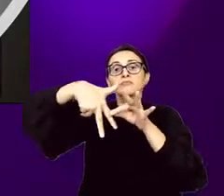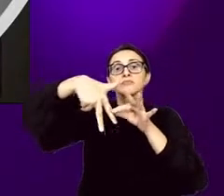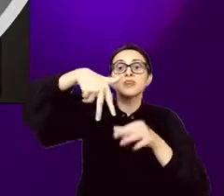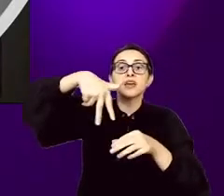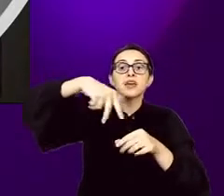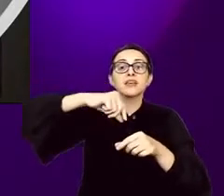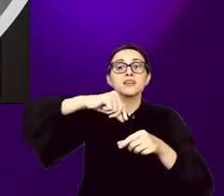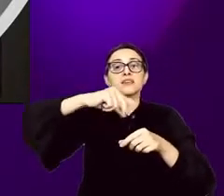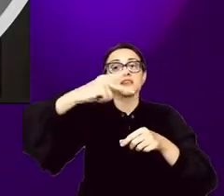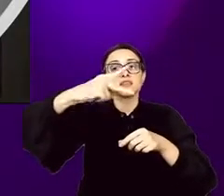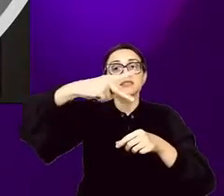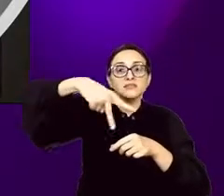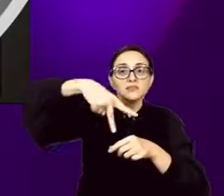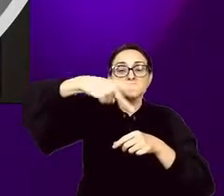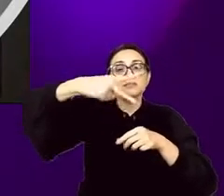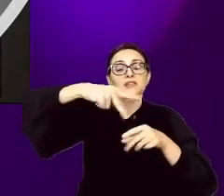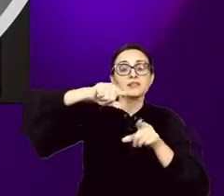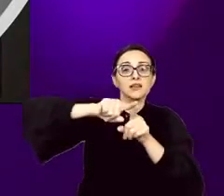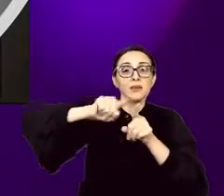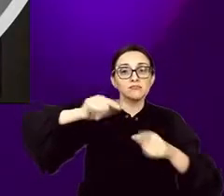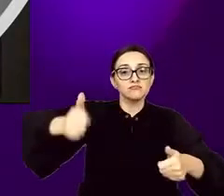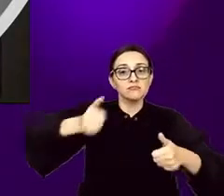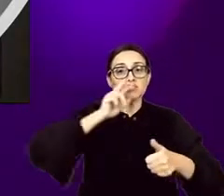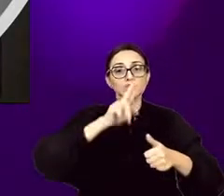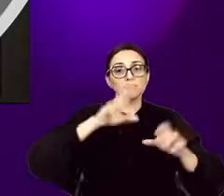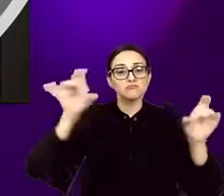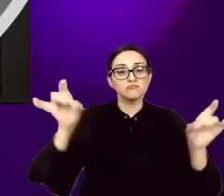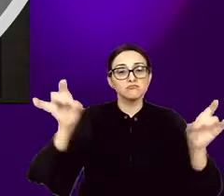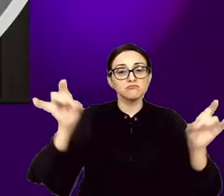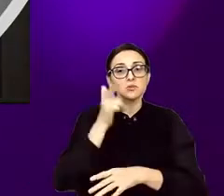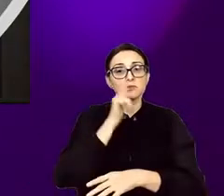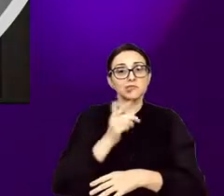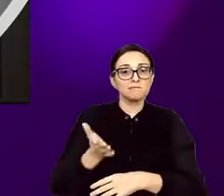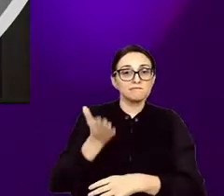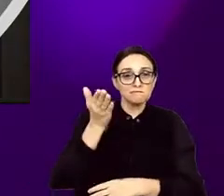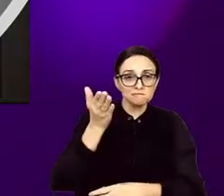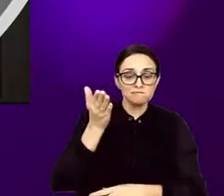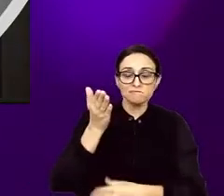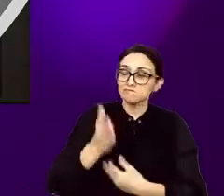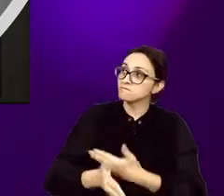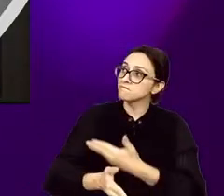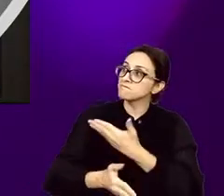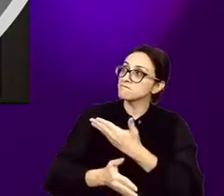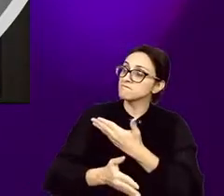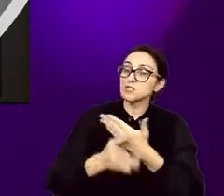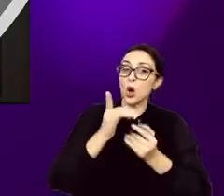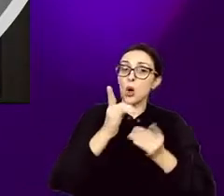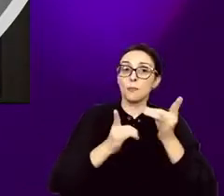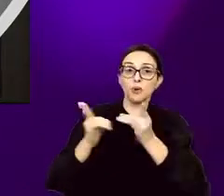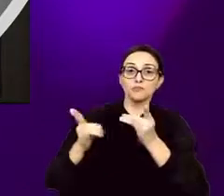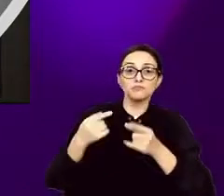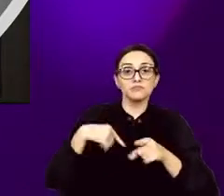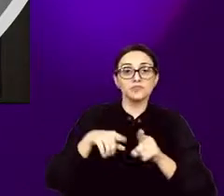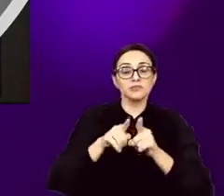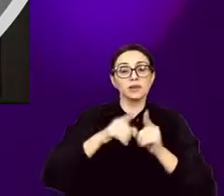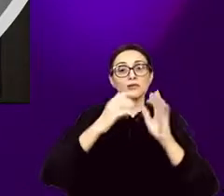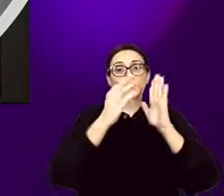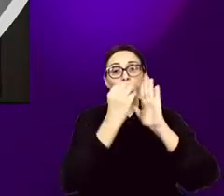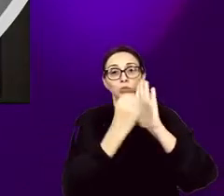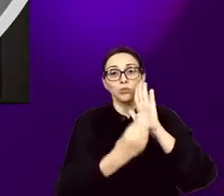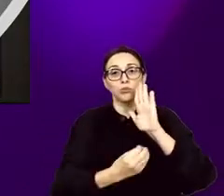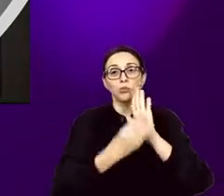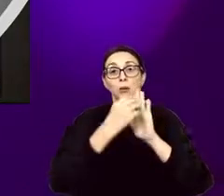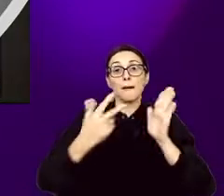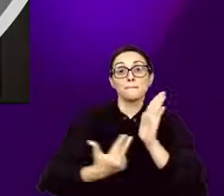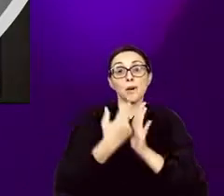a melhor antiversão, e aqui no resultado final, né, que a gente tem que vem no própria tela do robô, e essa daqui é a radiografia do